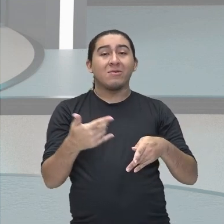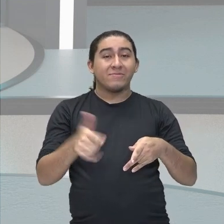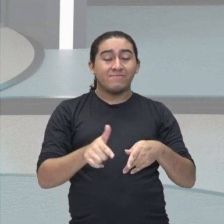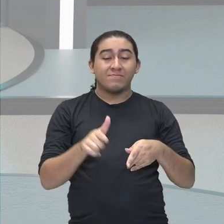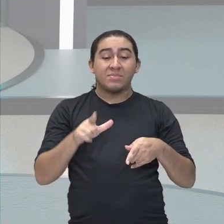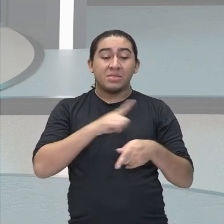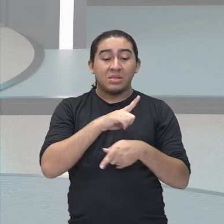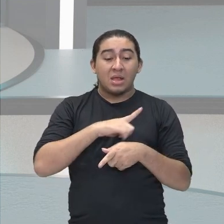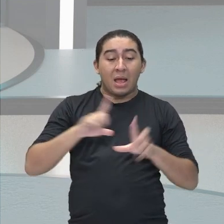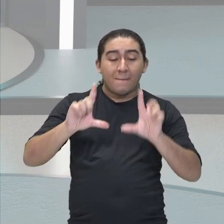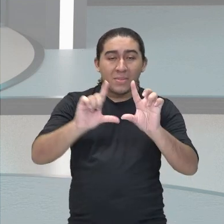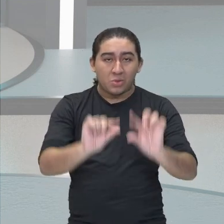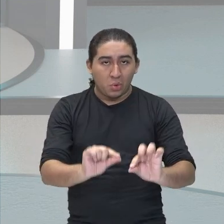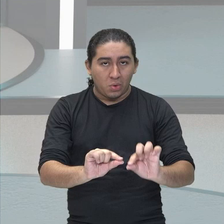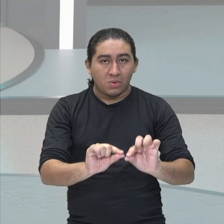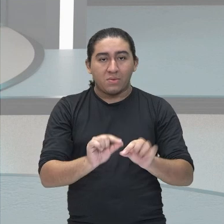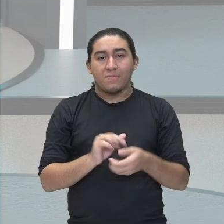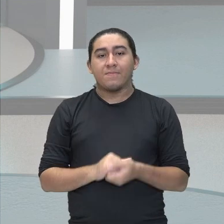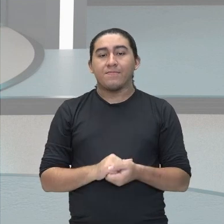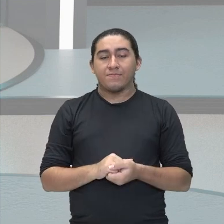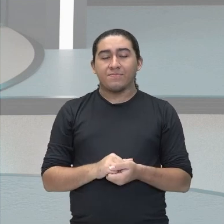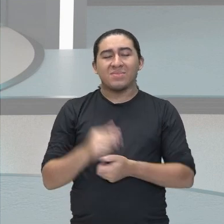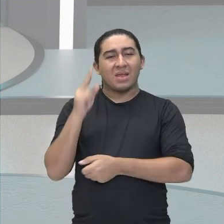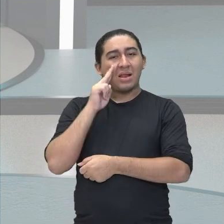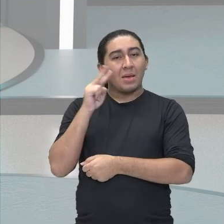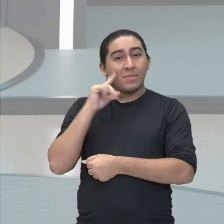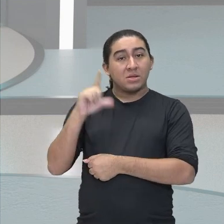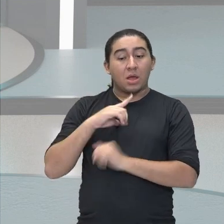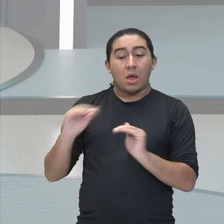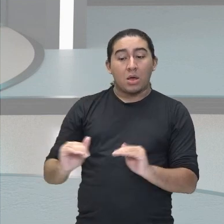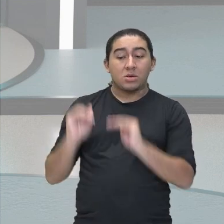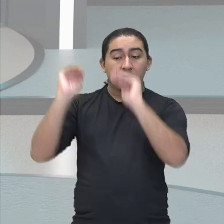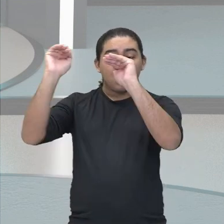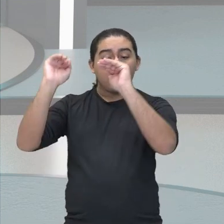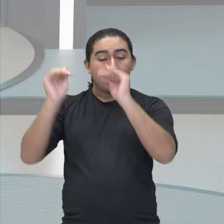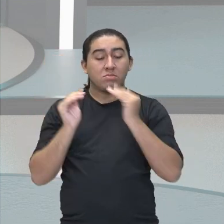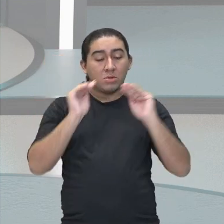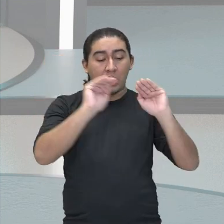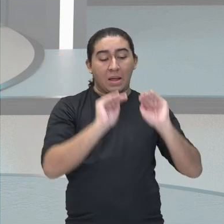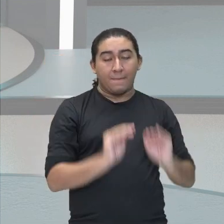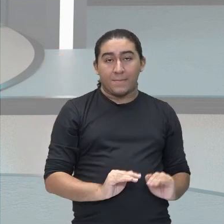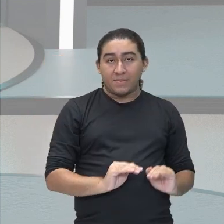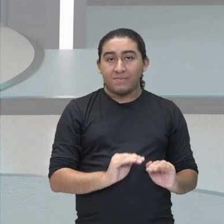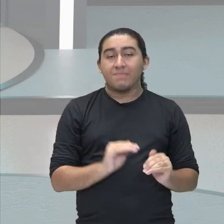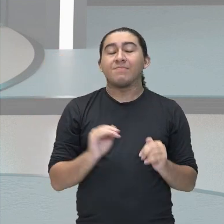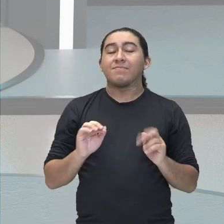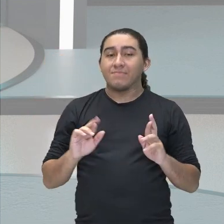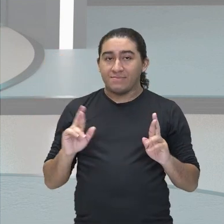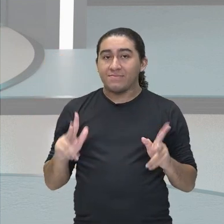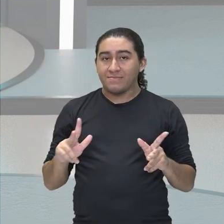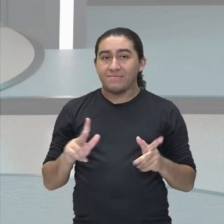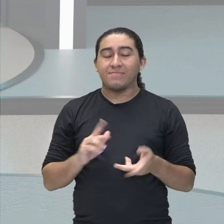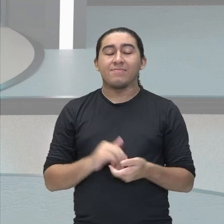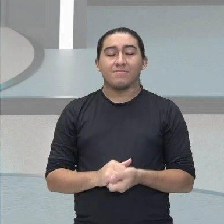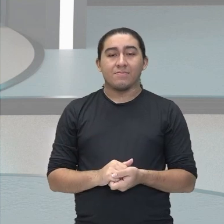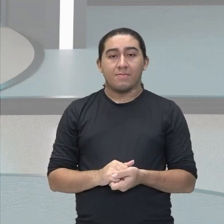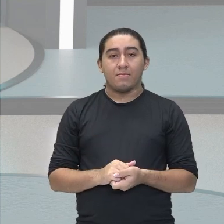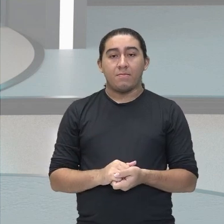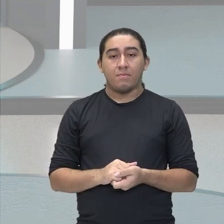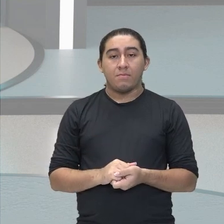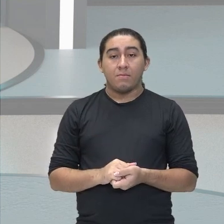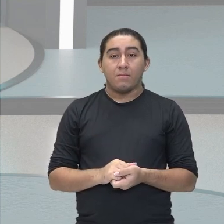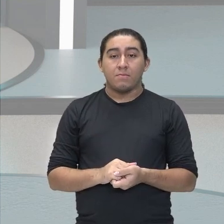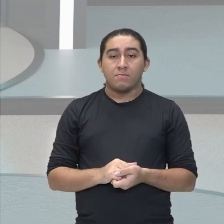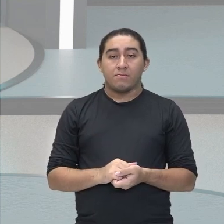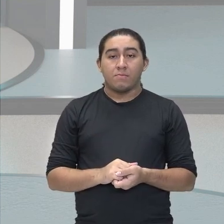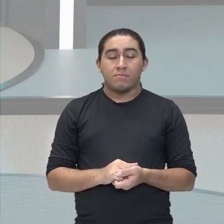De superioridade é a mais e da inferioridade é a menos colorida. É claro que,